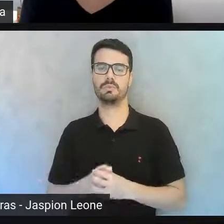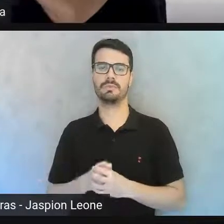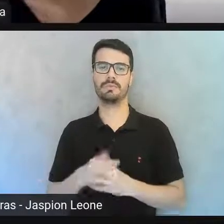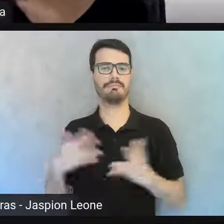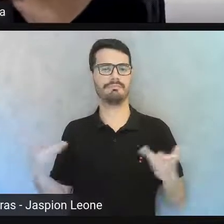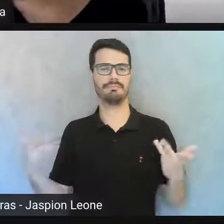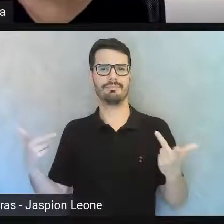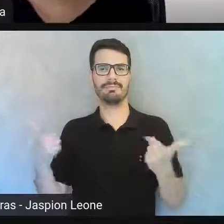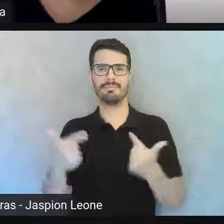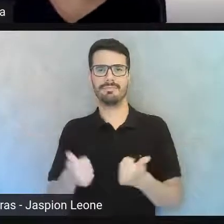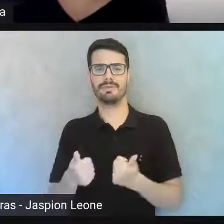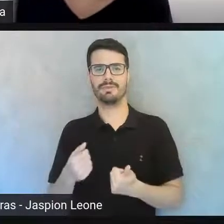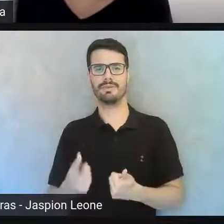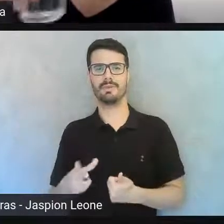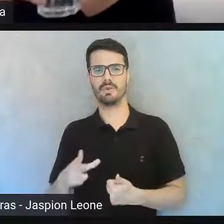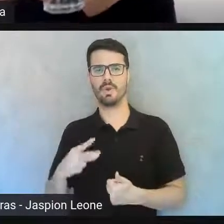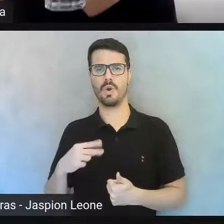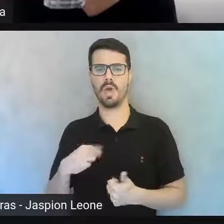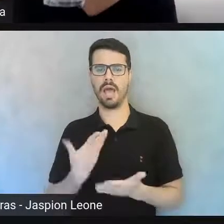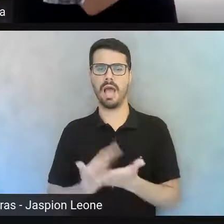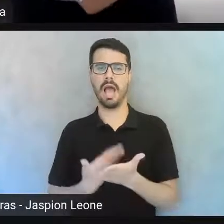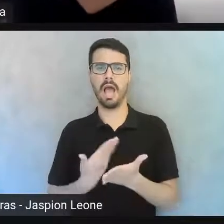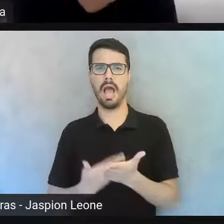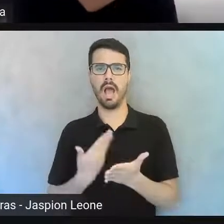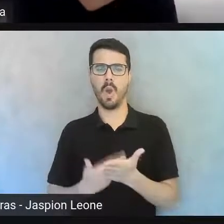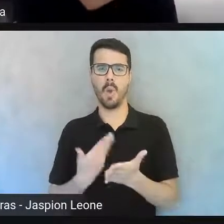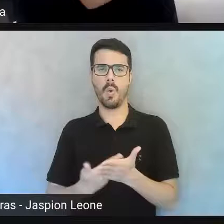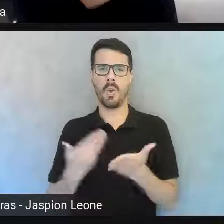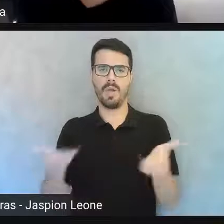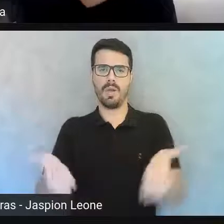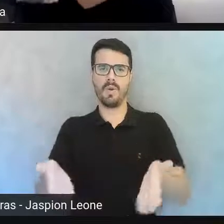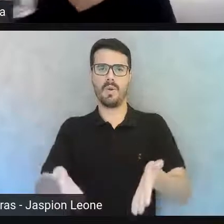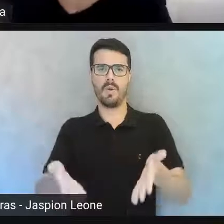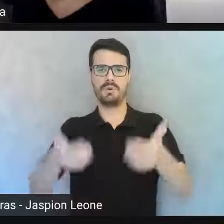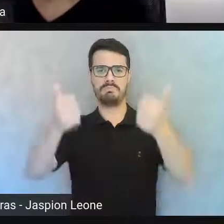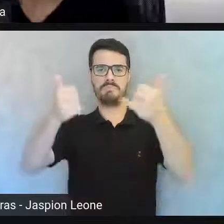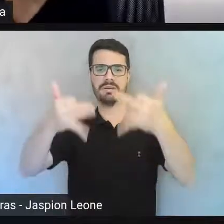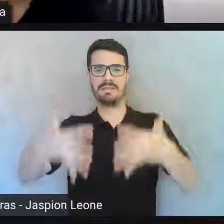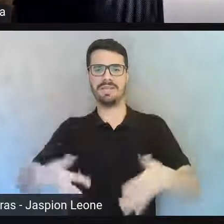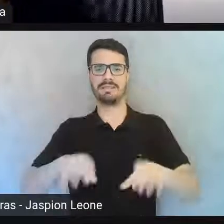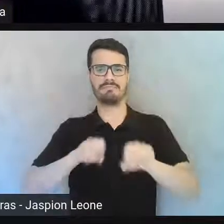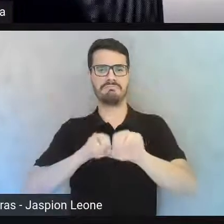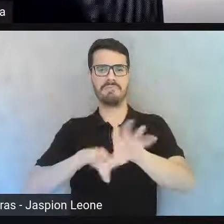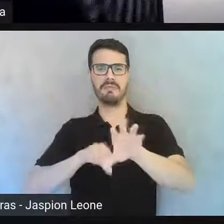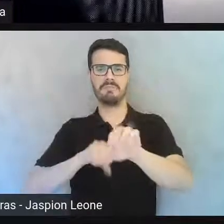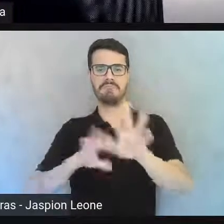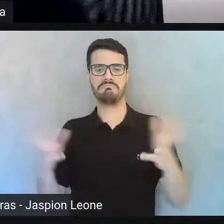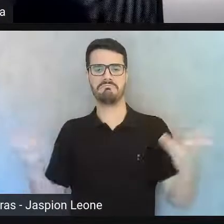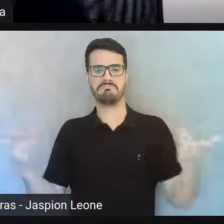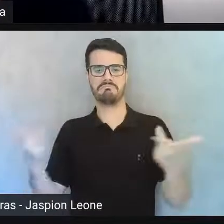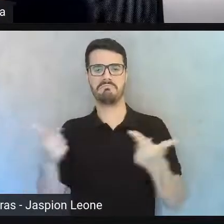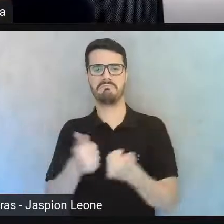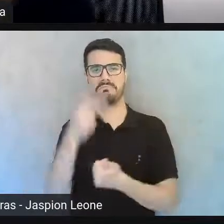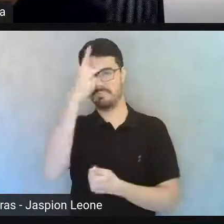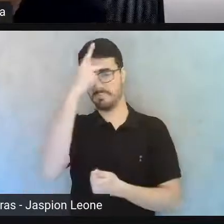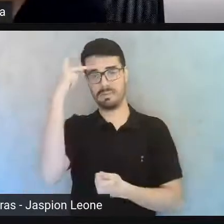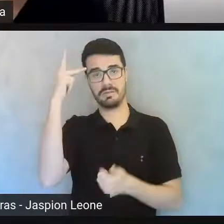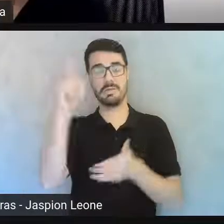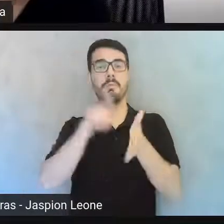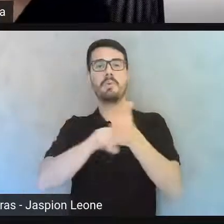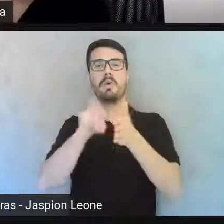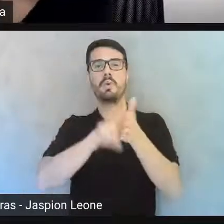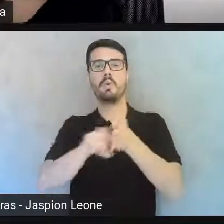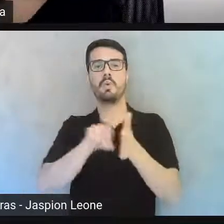agradeço desde logo a aula que nós estamos tendo aqui nesse momento. E falo às pessoas que estão perguntando que a gente aos poucos